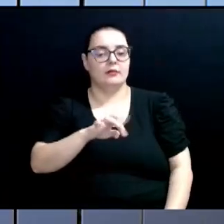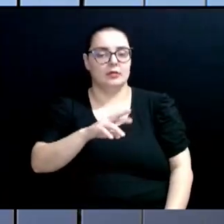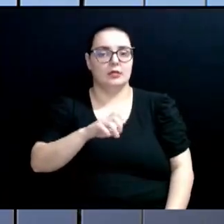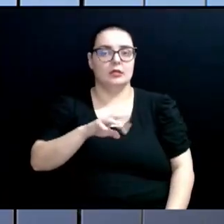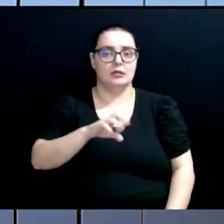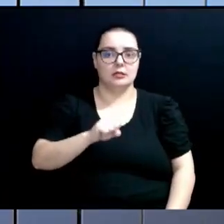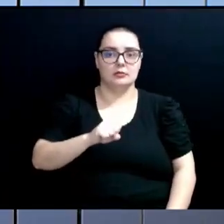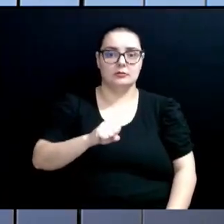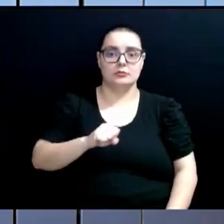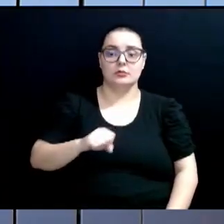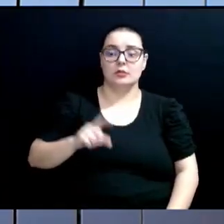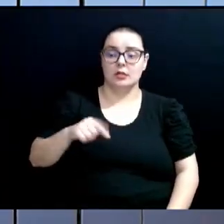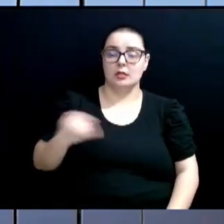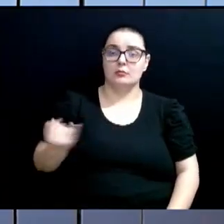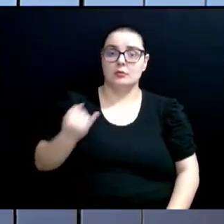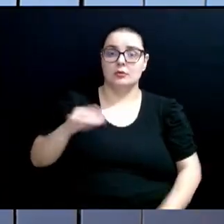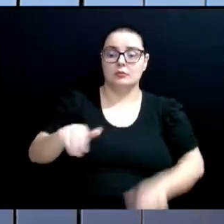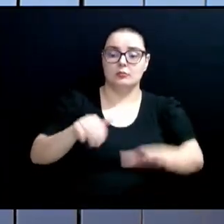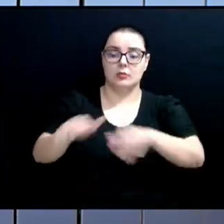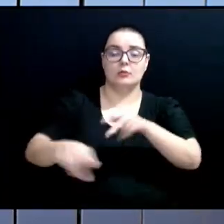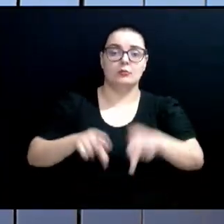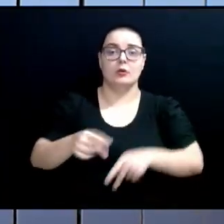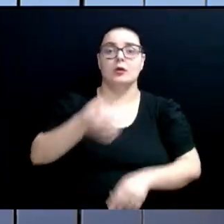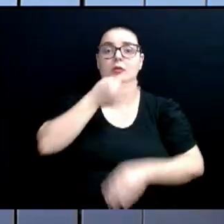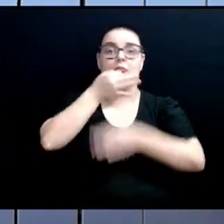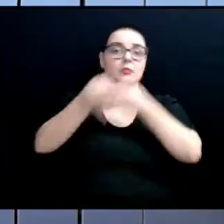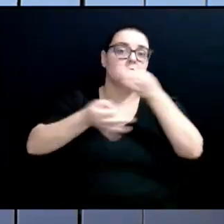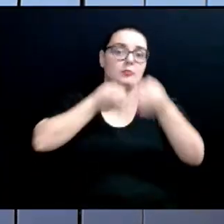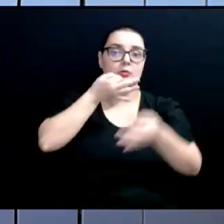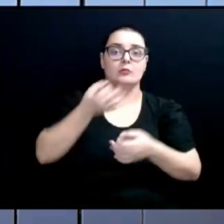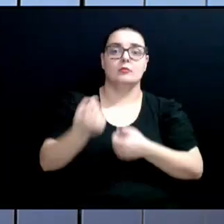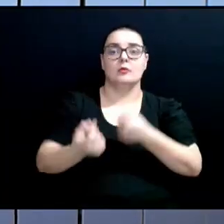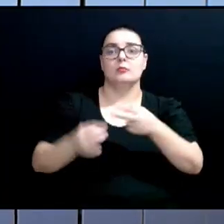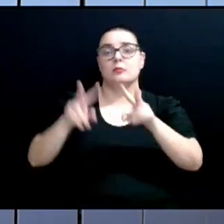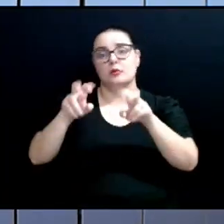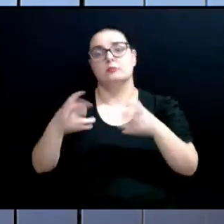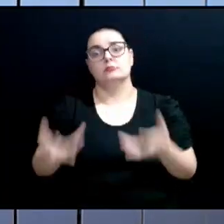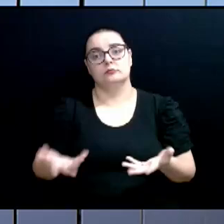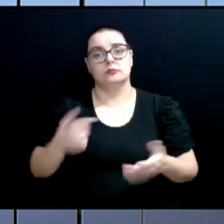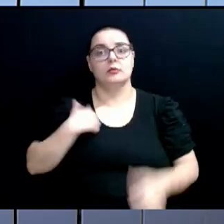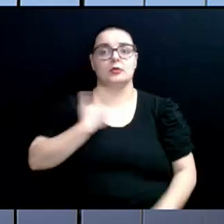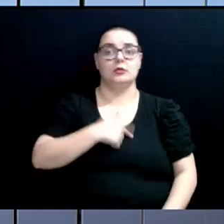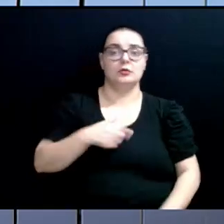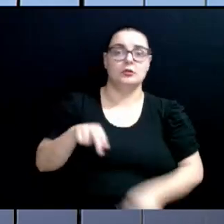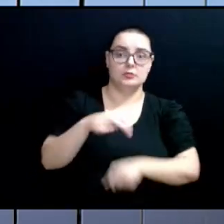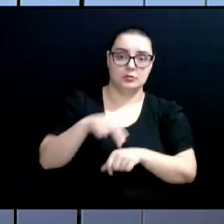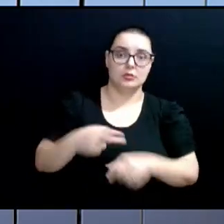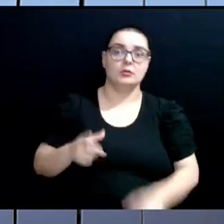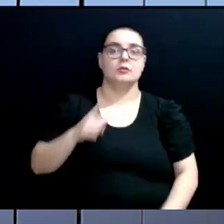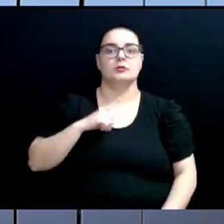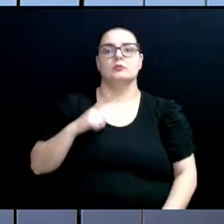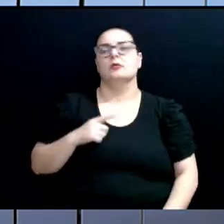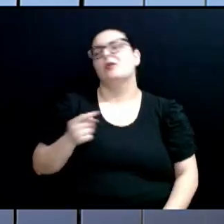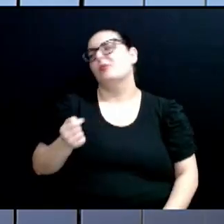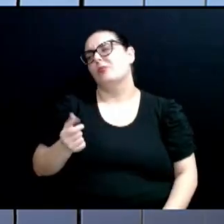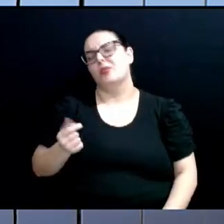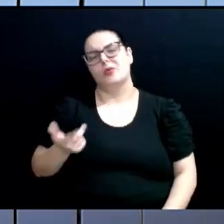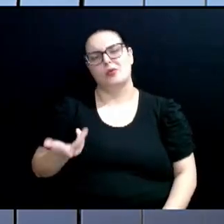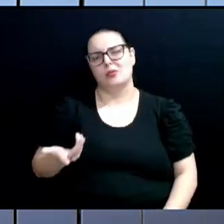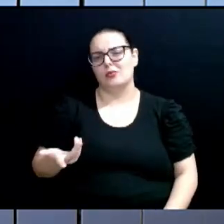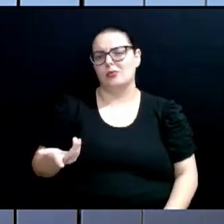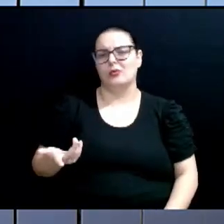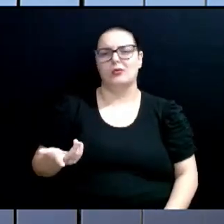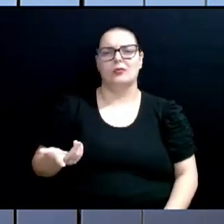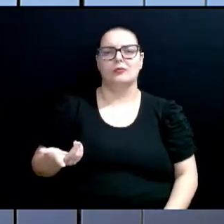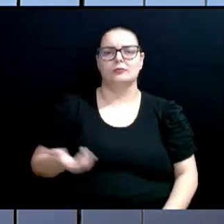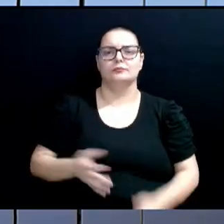a população a opinar sobre um determinado assunto. E nós, em nível nacional, nós tivemos muito poucos desses, né? A